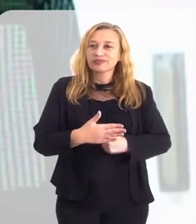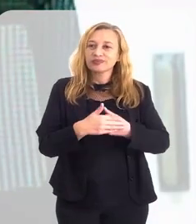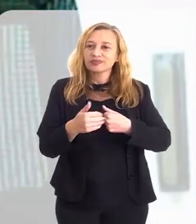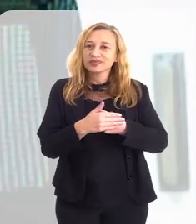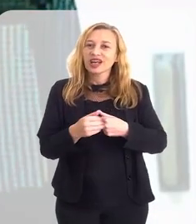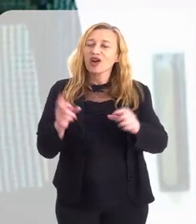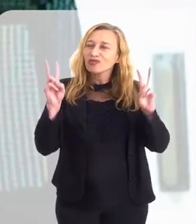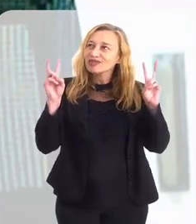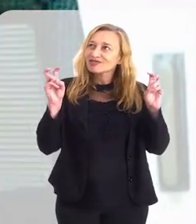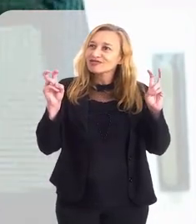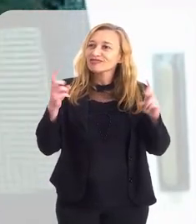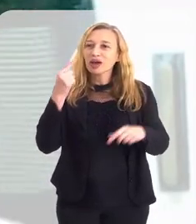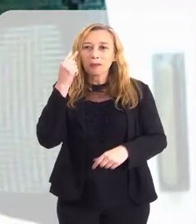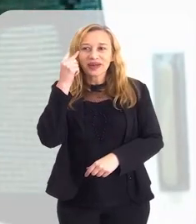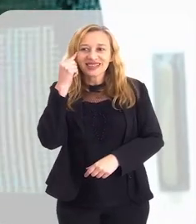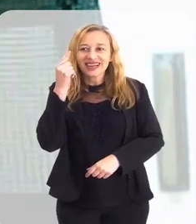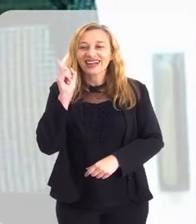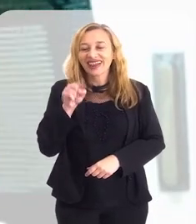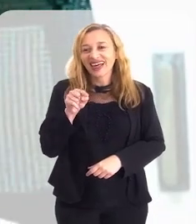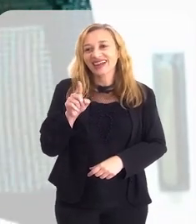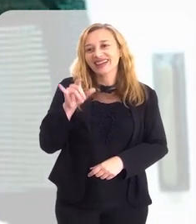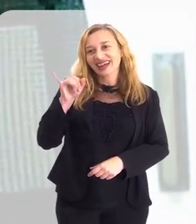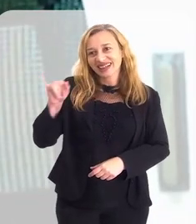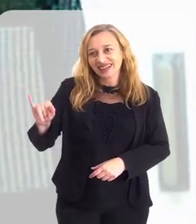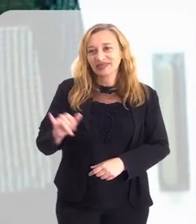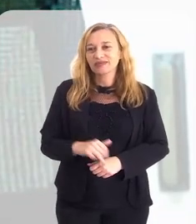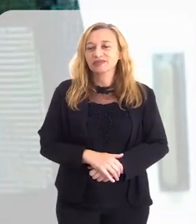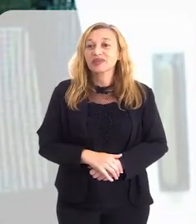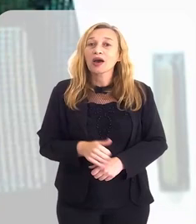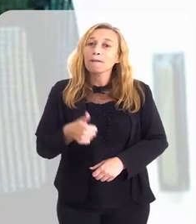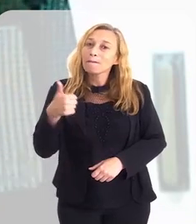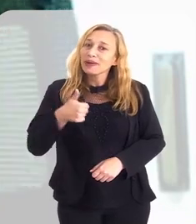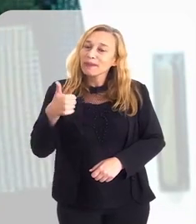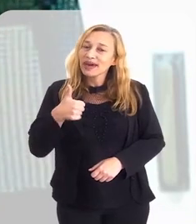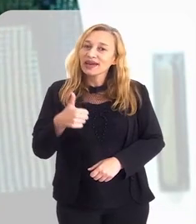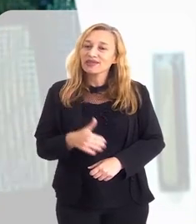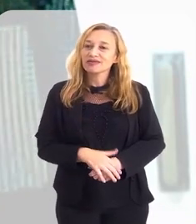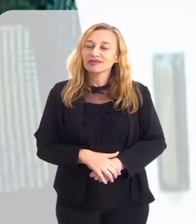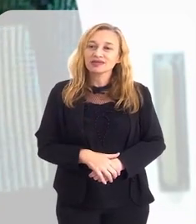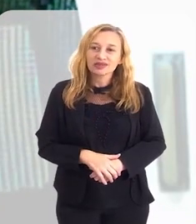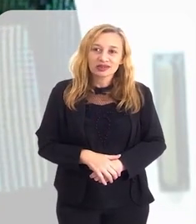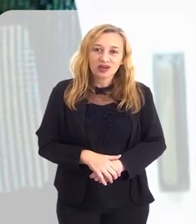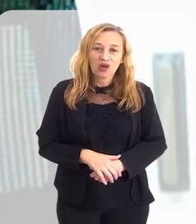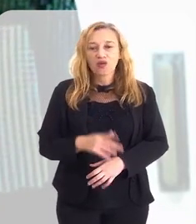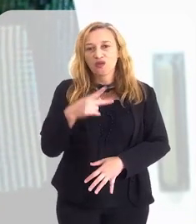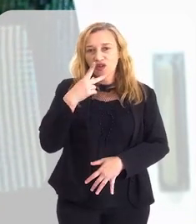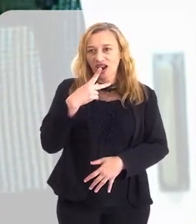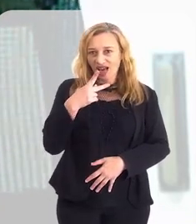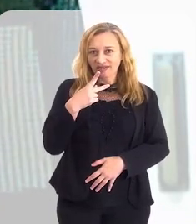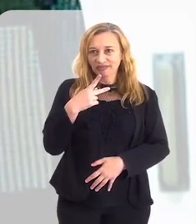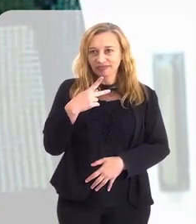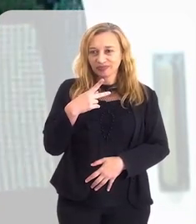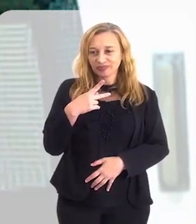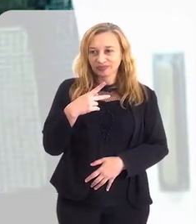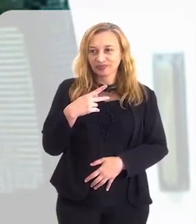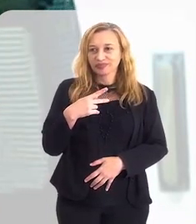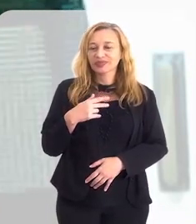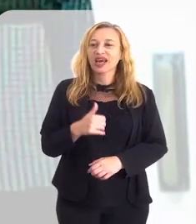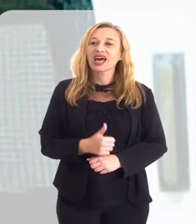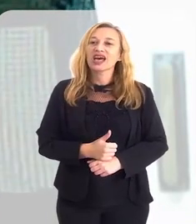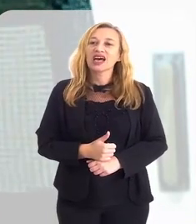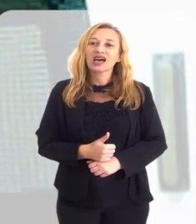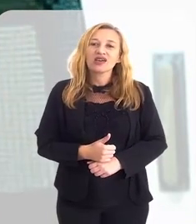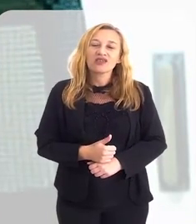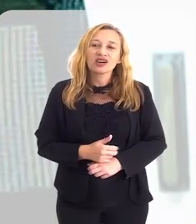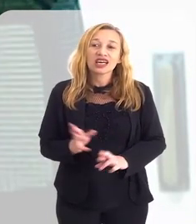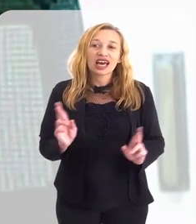carinho. Então, essa é uma questão que a gente tem que pensar, né, Dani? Porque, assim, primeiro, tem a ver. Vou falar a primeira parte